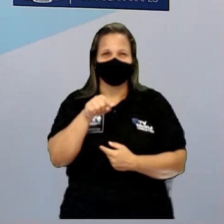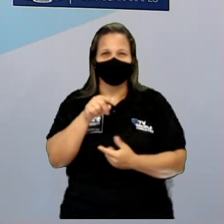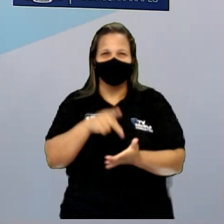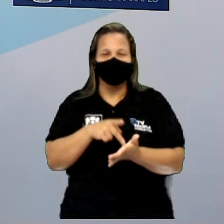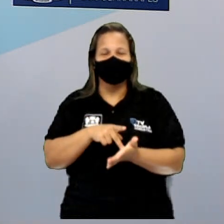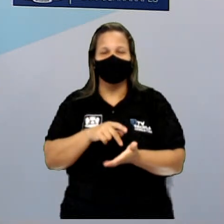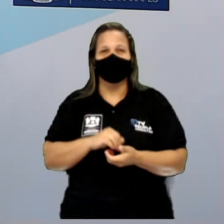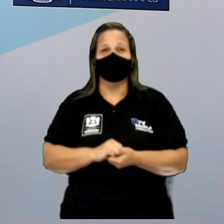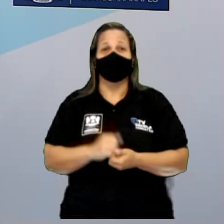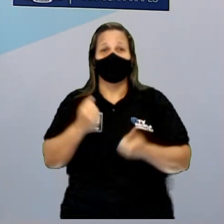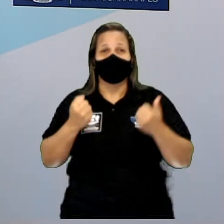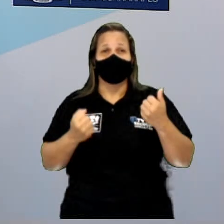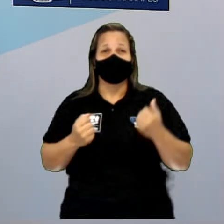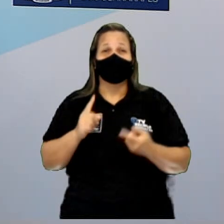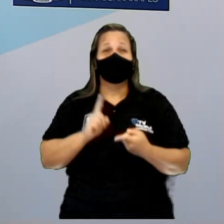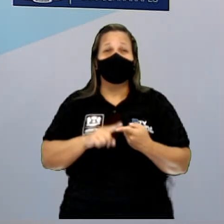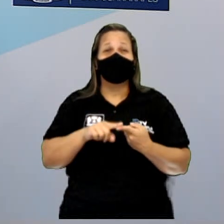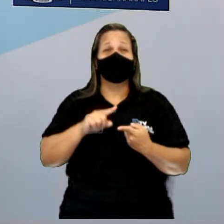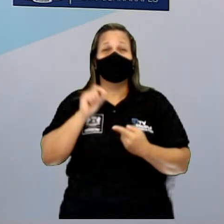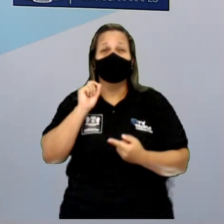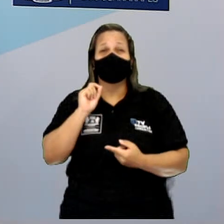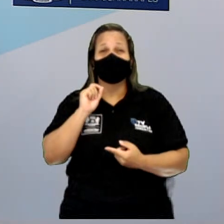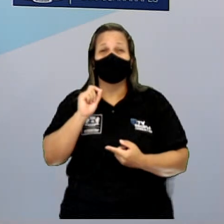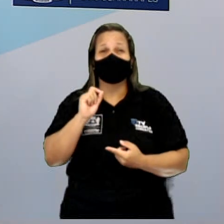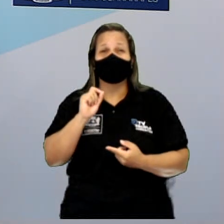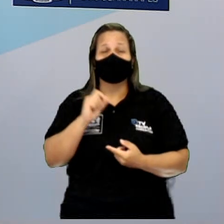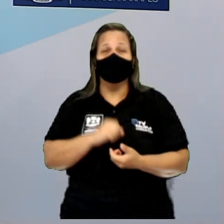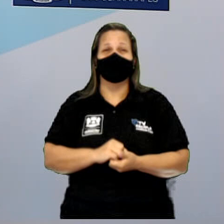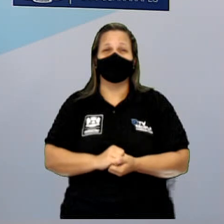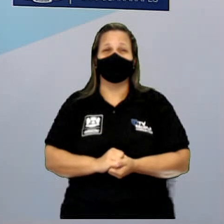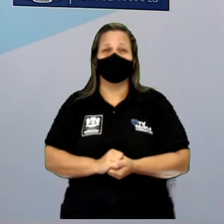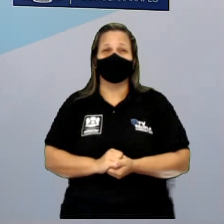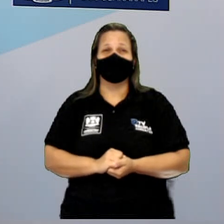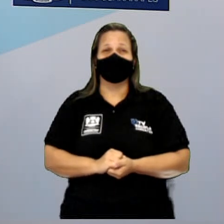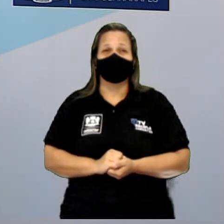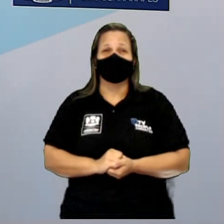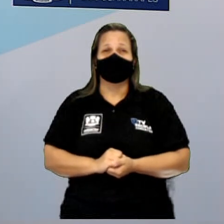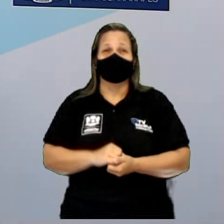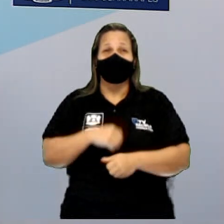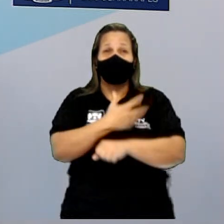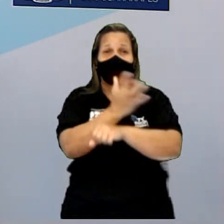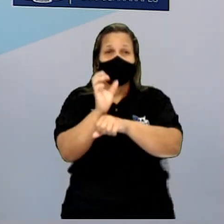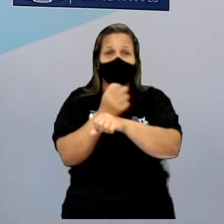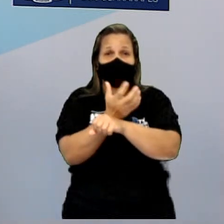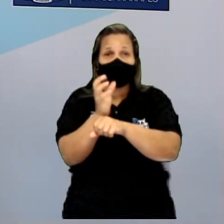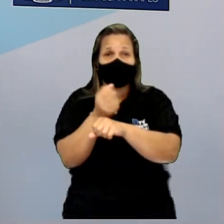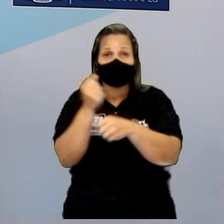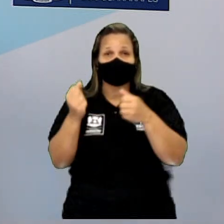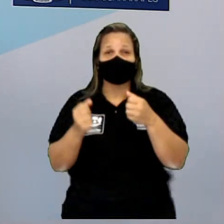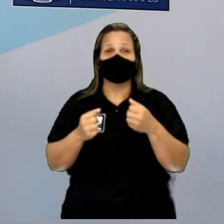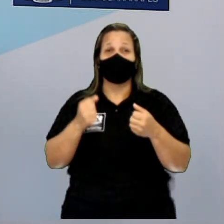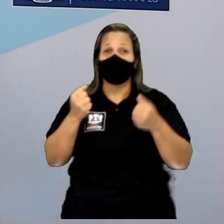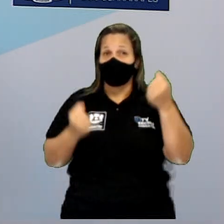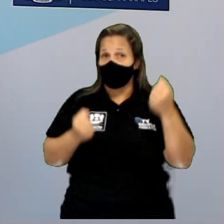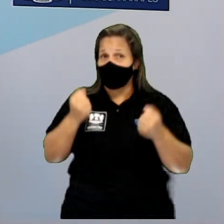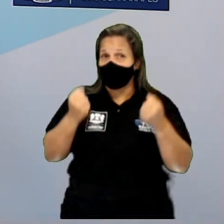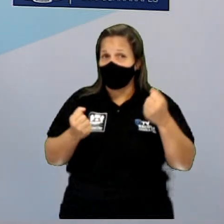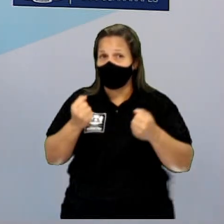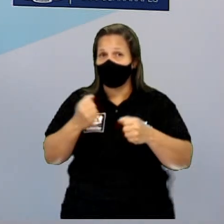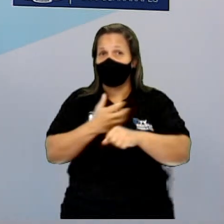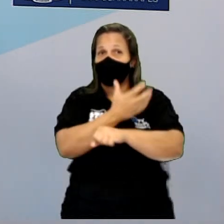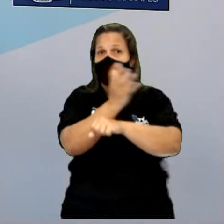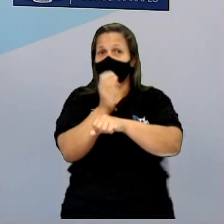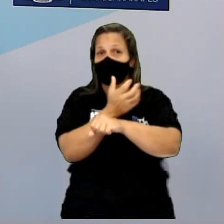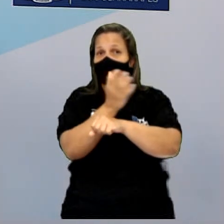nos carros que usam sinais, né, por exemplo, a ambulância, está escrito ambulância, se a pessoa